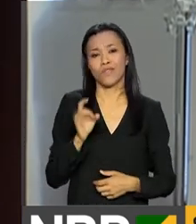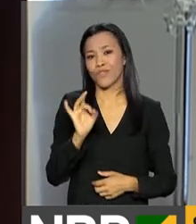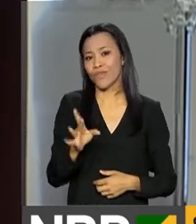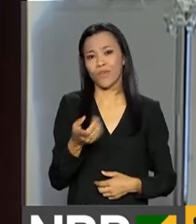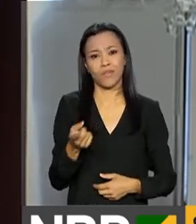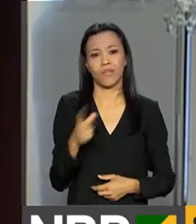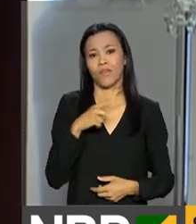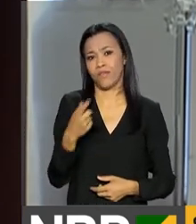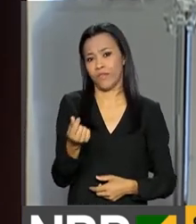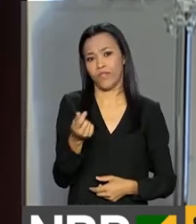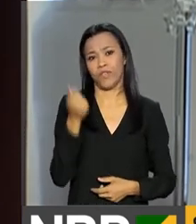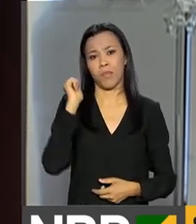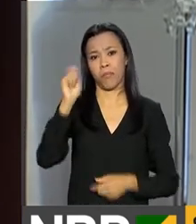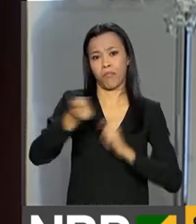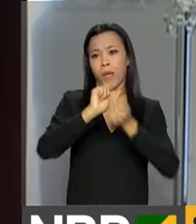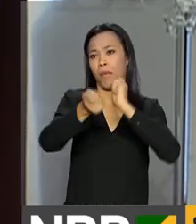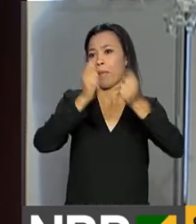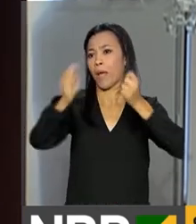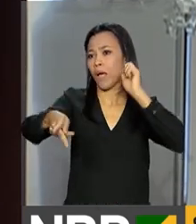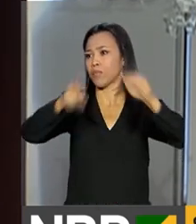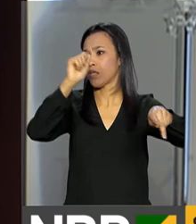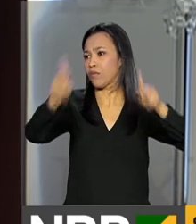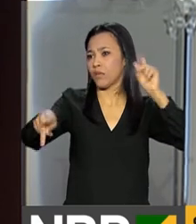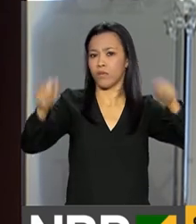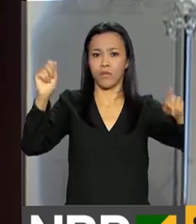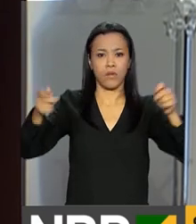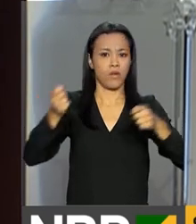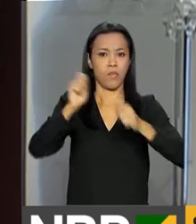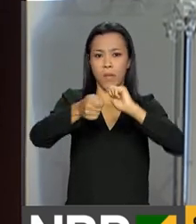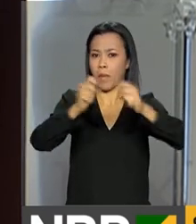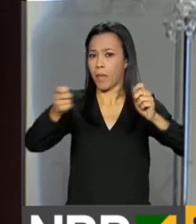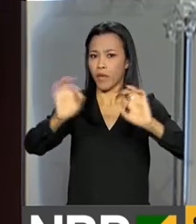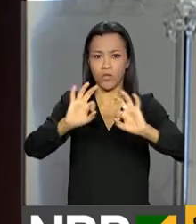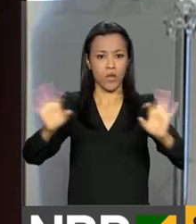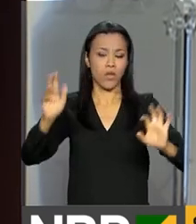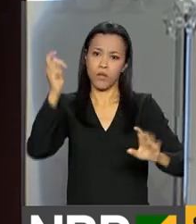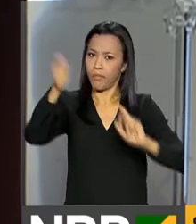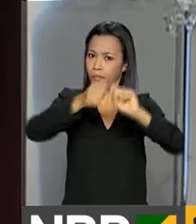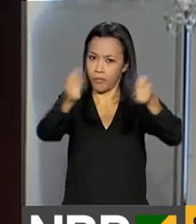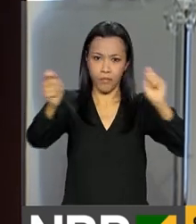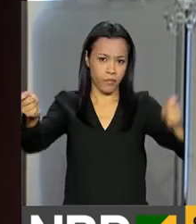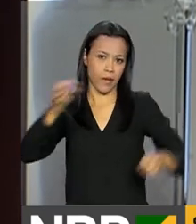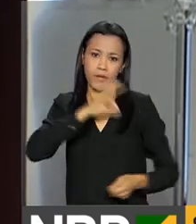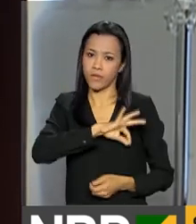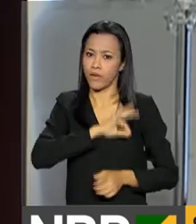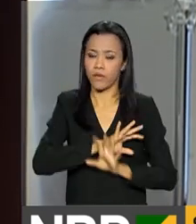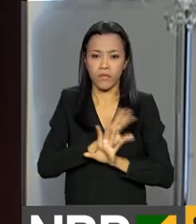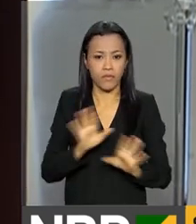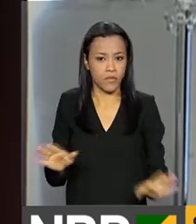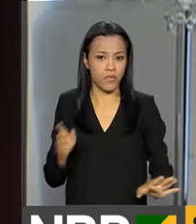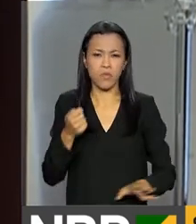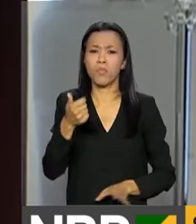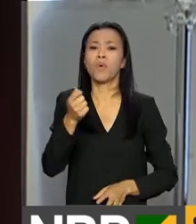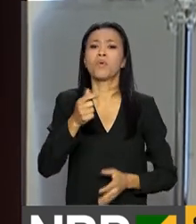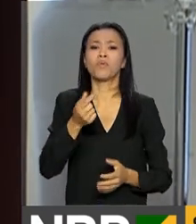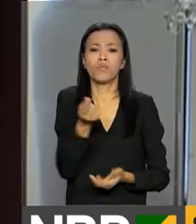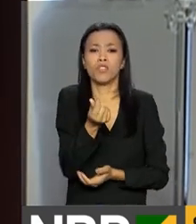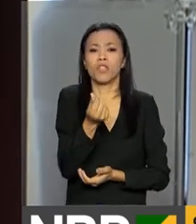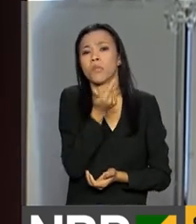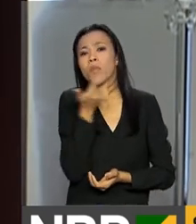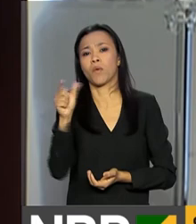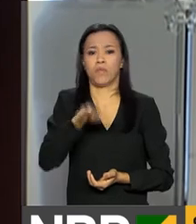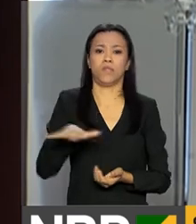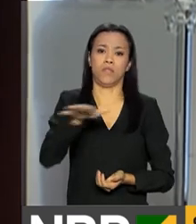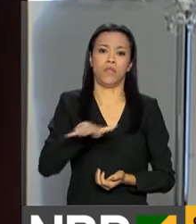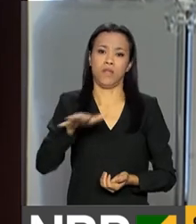apenas para pagar aposentadorias e salários e poucos recursos para investimentos em áreas fundamentais. Então, agradeço mais uma